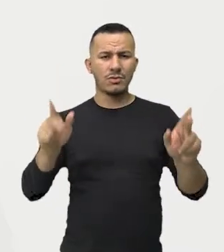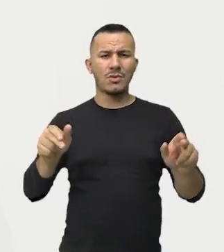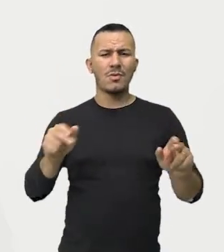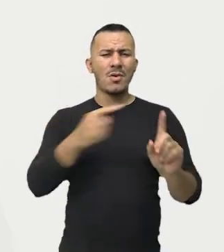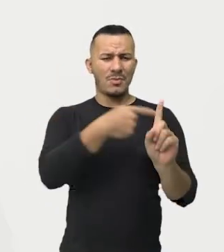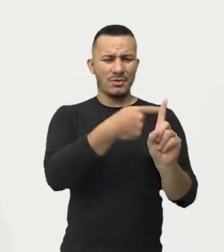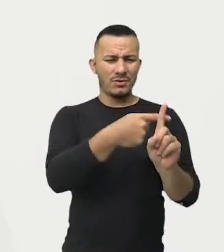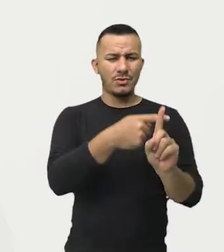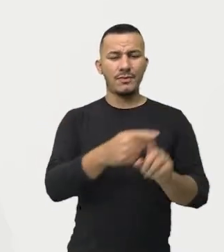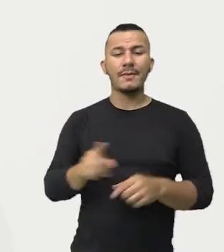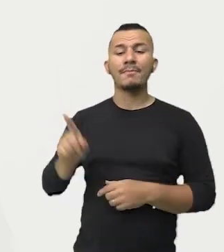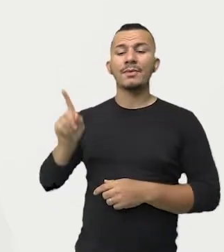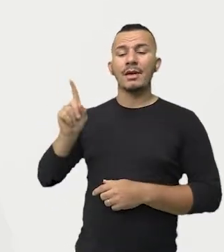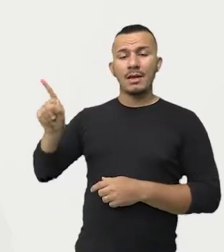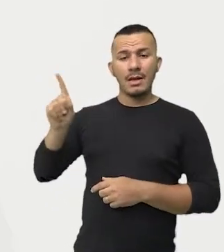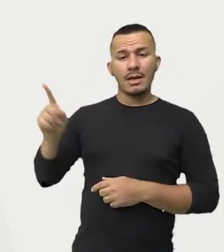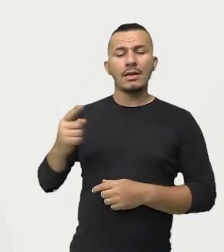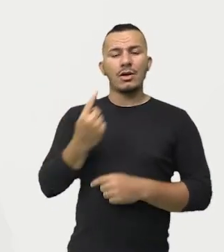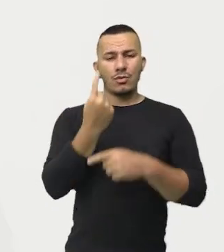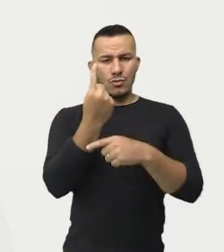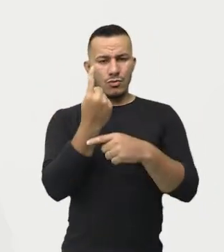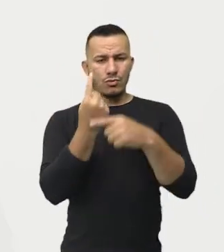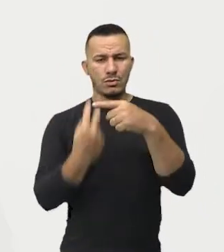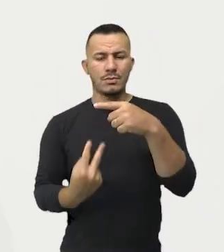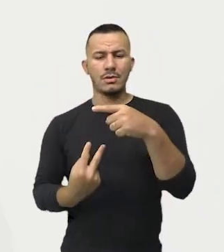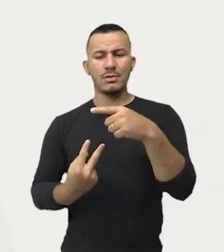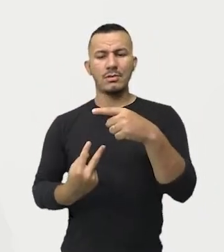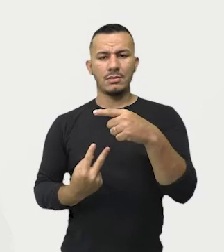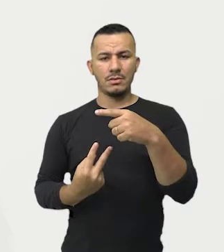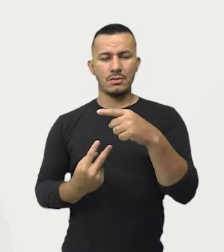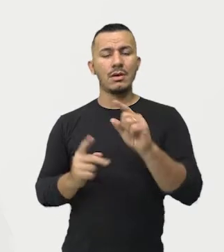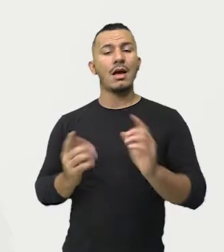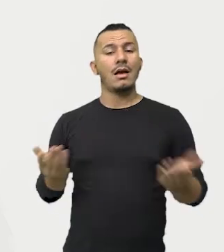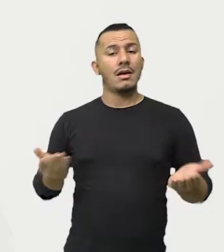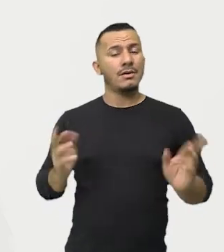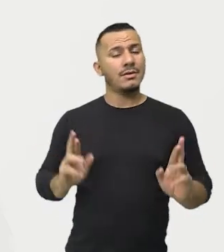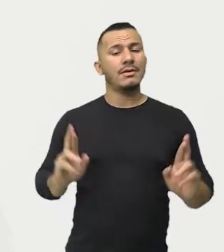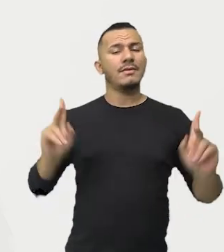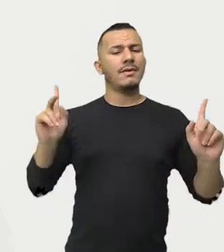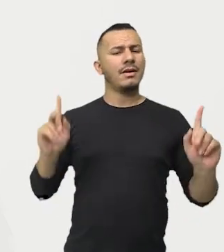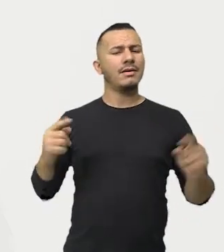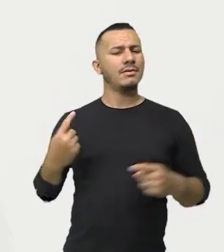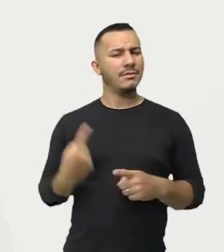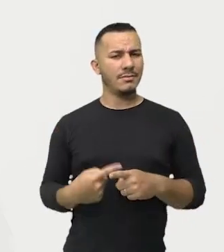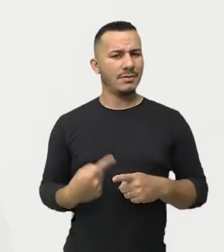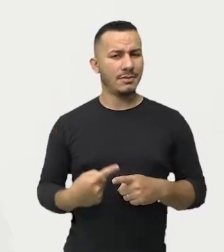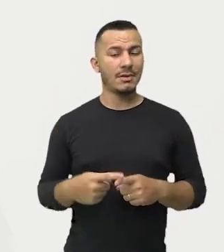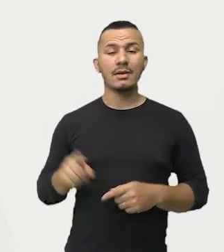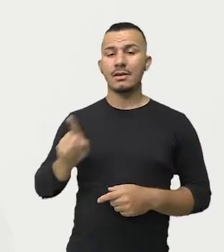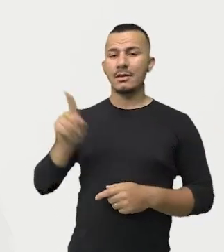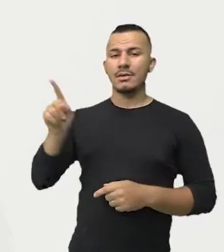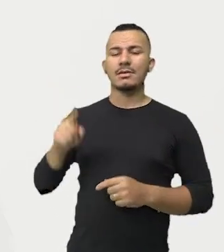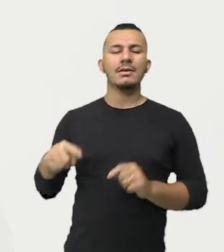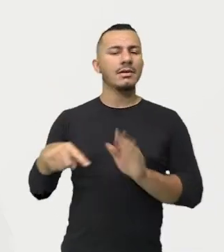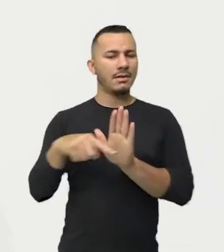Nós temos a fração 1 sobre 2. Só que agora, essa fração ela